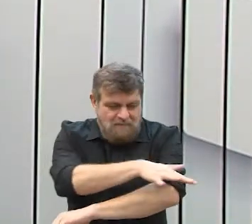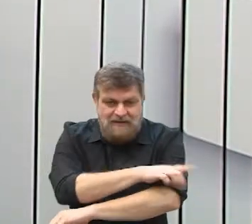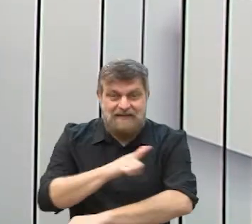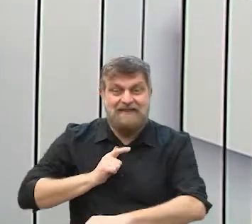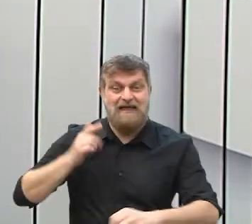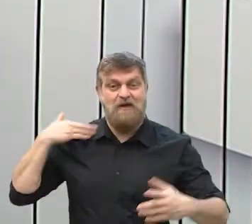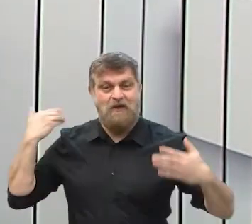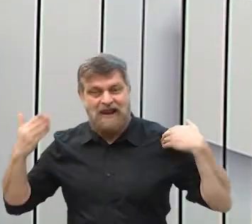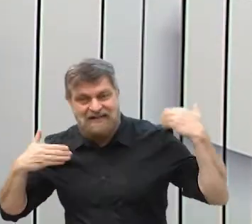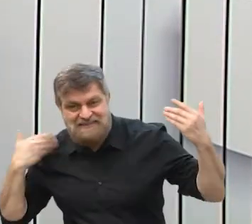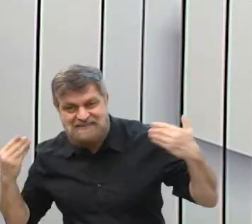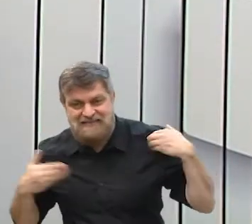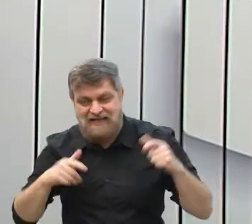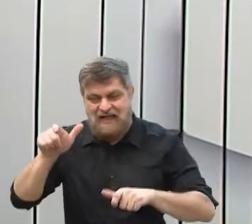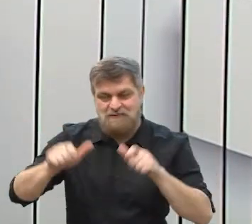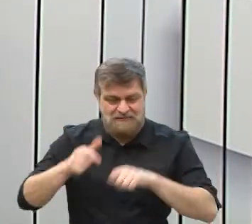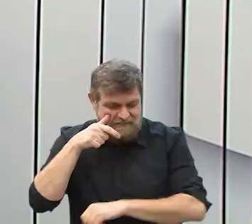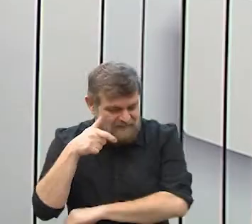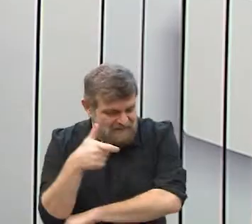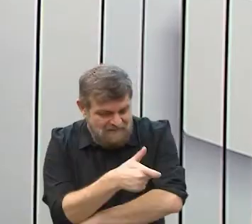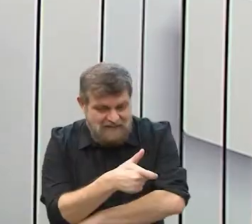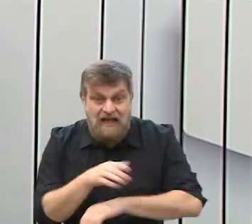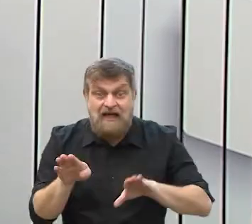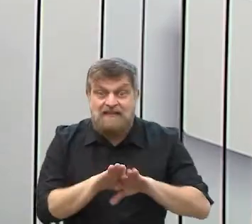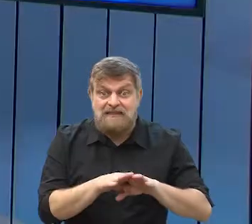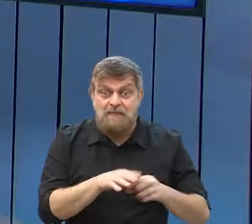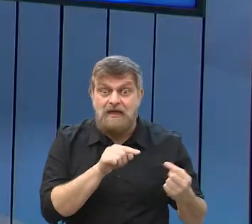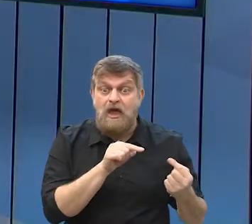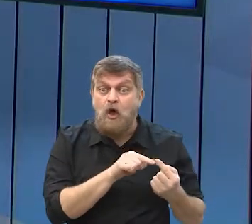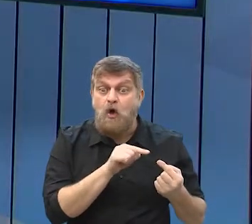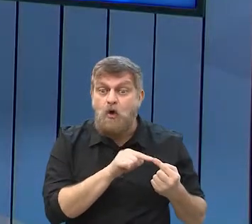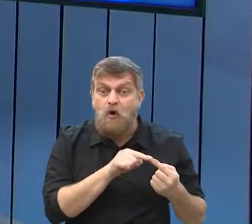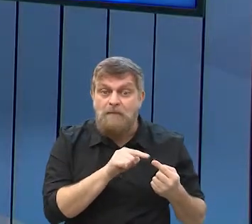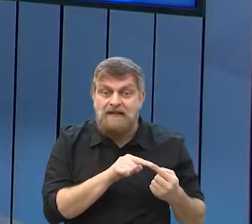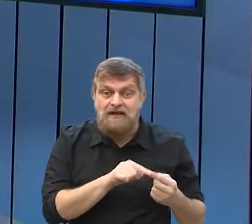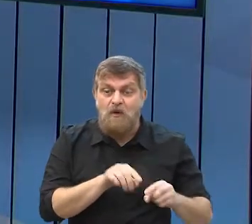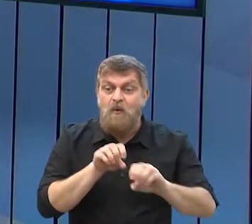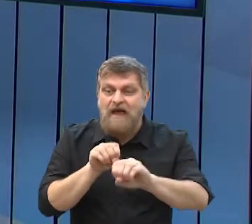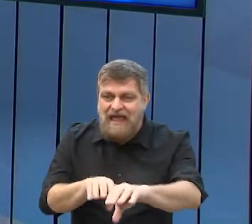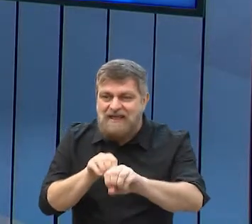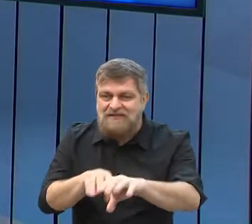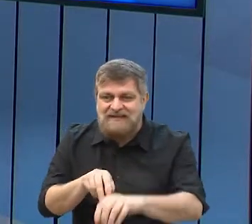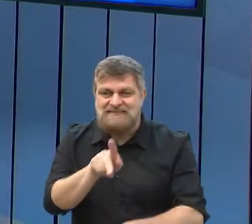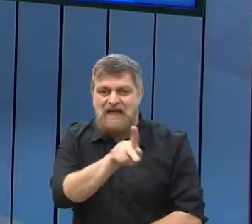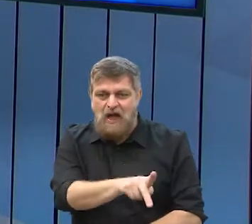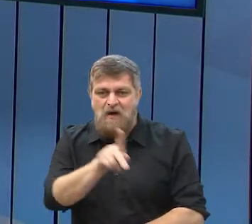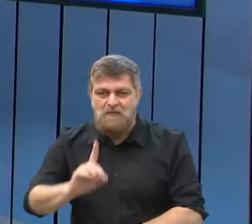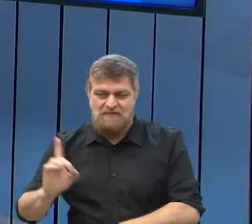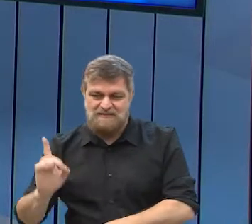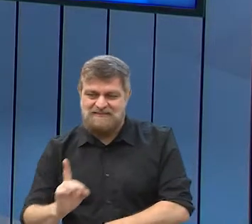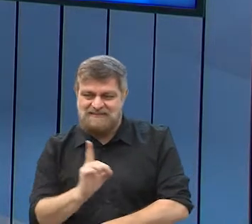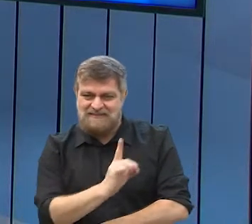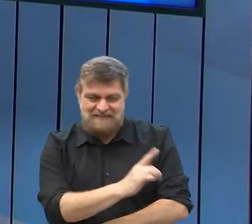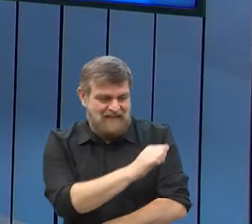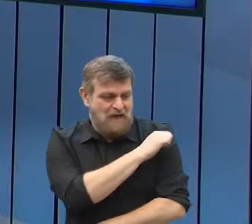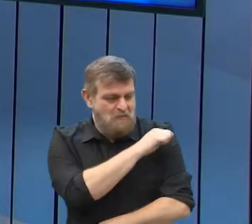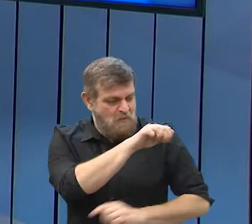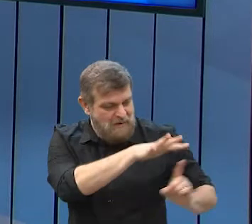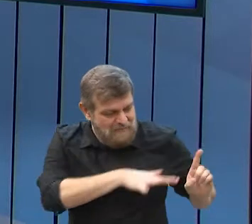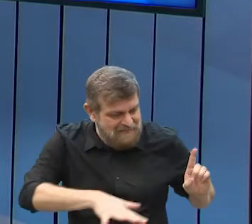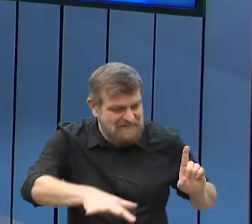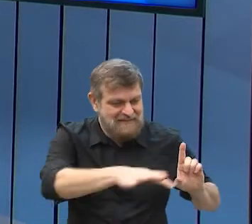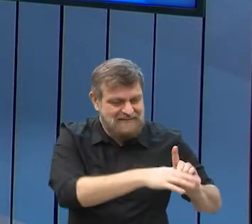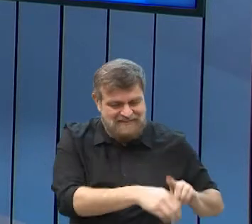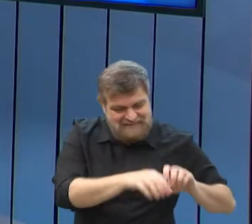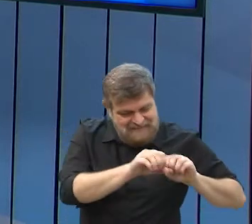lazer, do entretenimento, então também para a educação, né? Porque os professores, então, puderam utilizar, então, essa praça para fazer algo